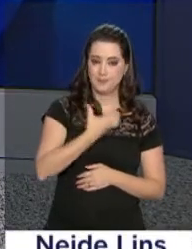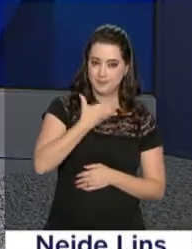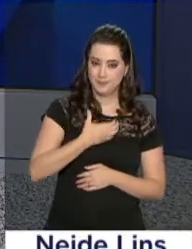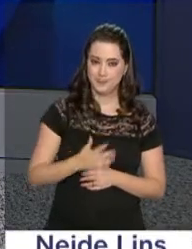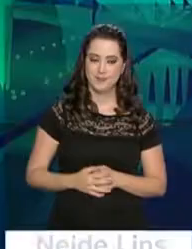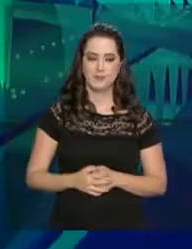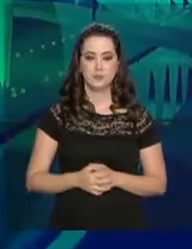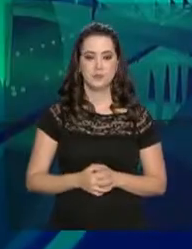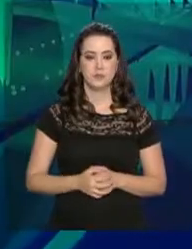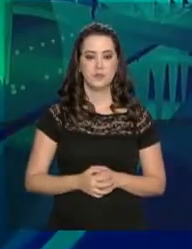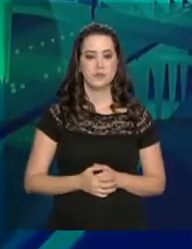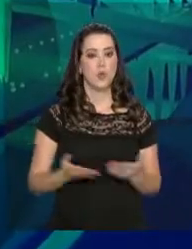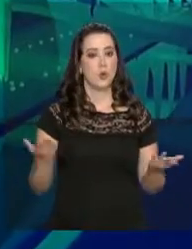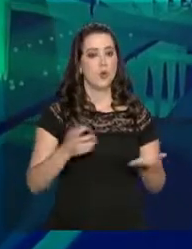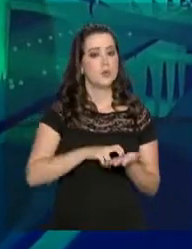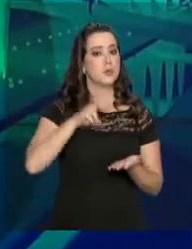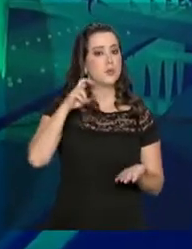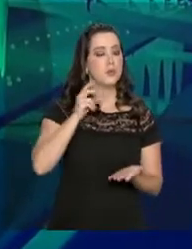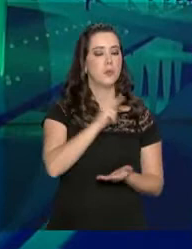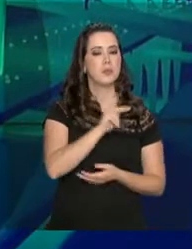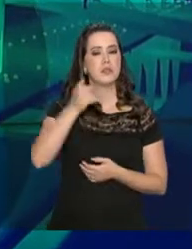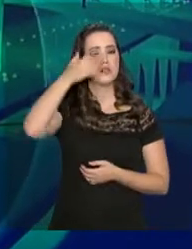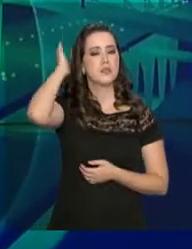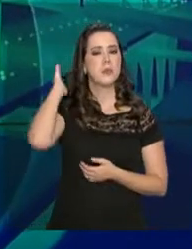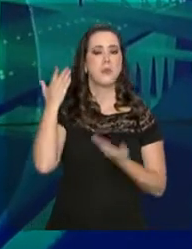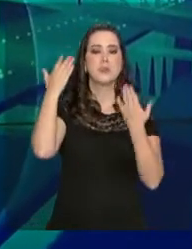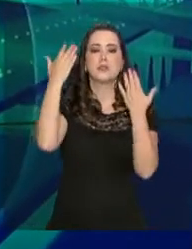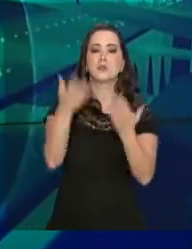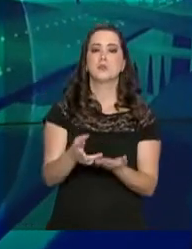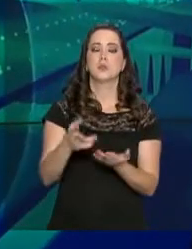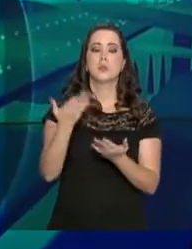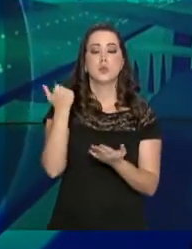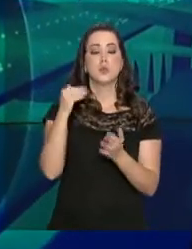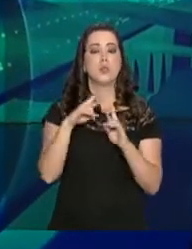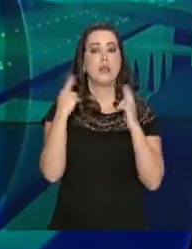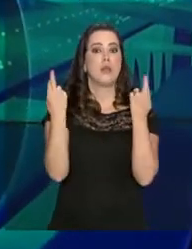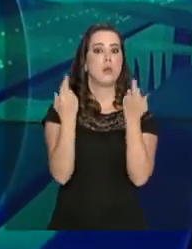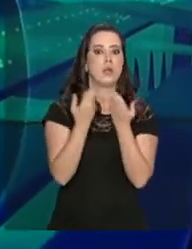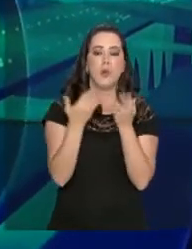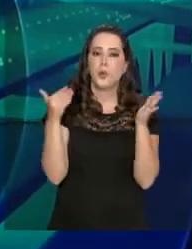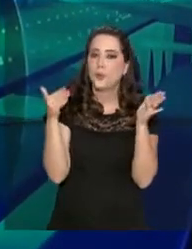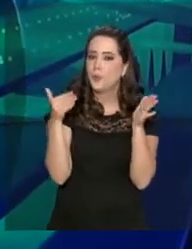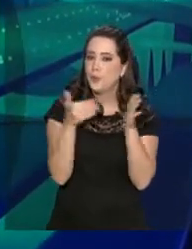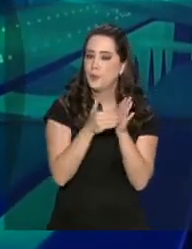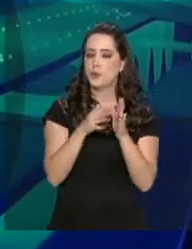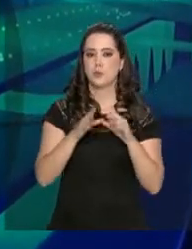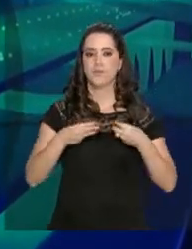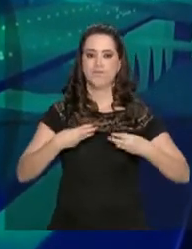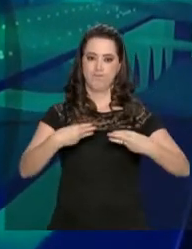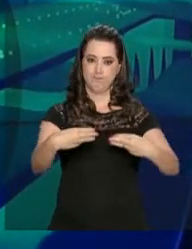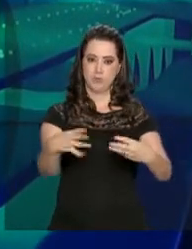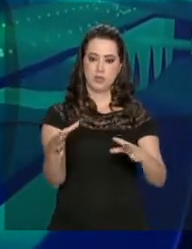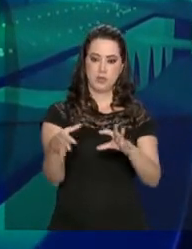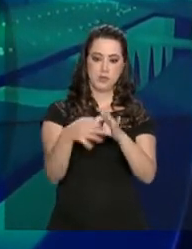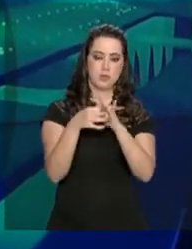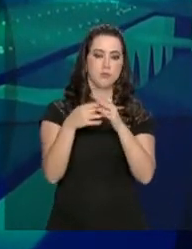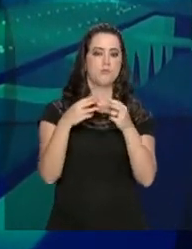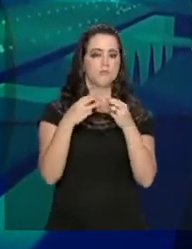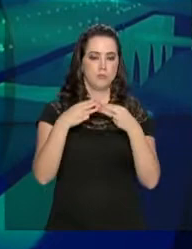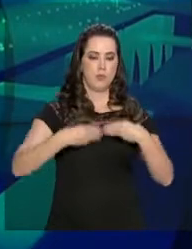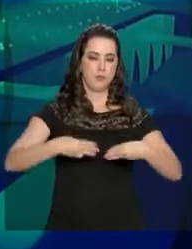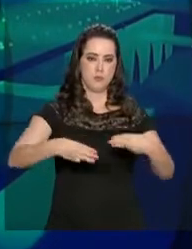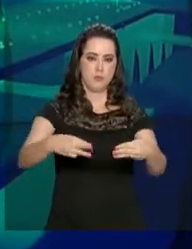dezembro hoje pela manhã o presidente michel temer participou da última reunião ministerial de seu governo ele fez um balanço das ações